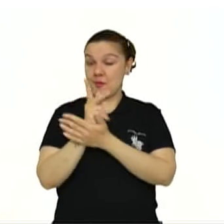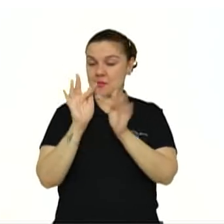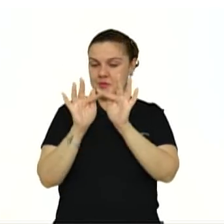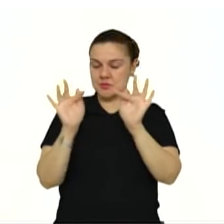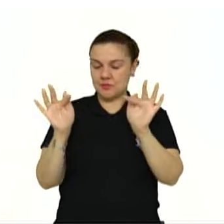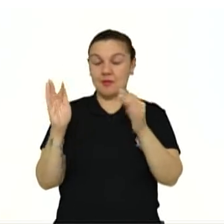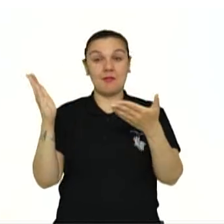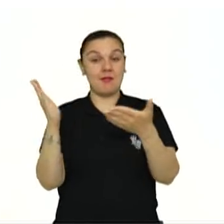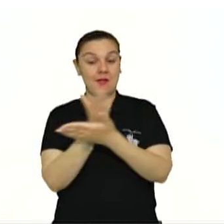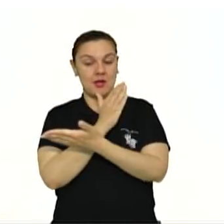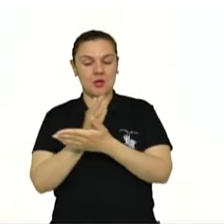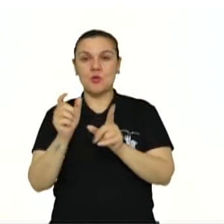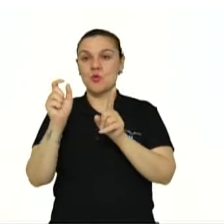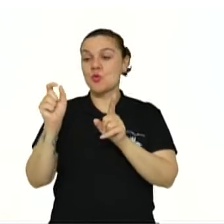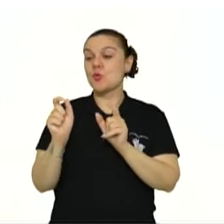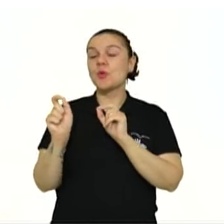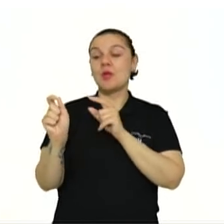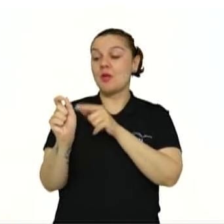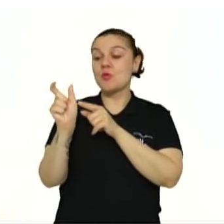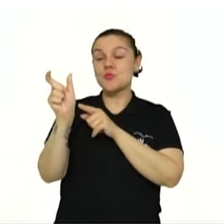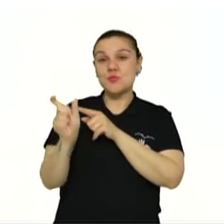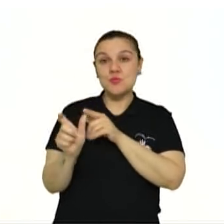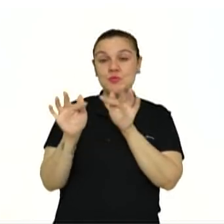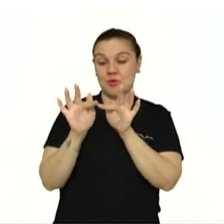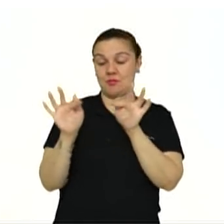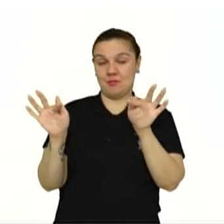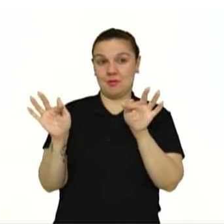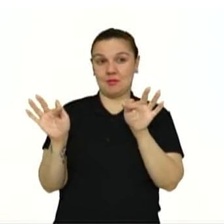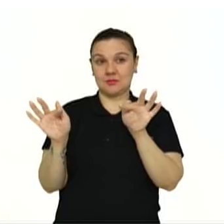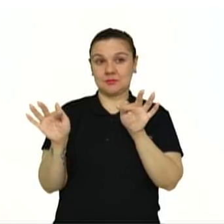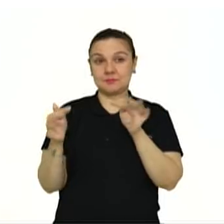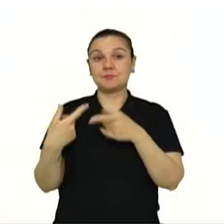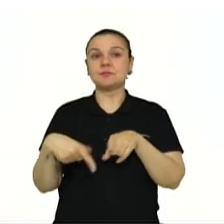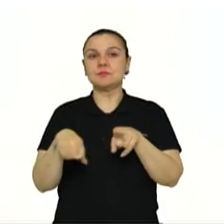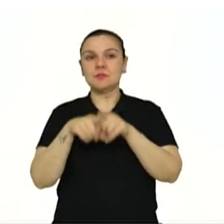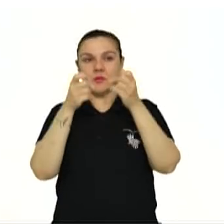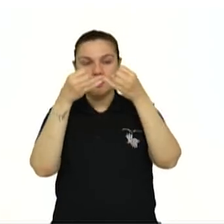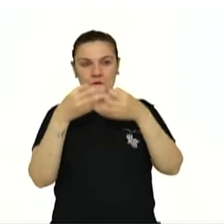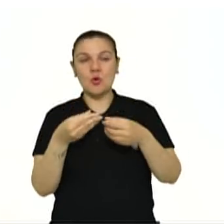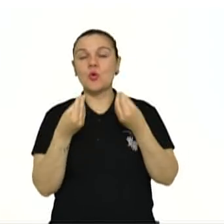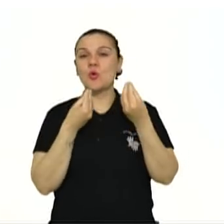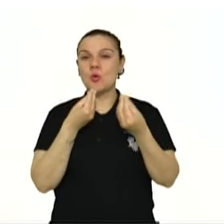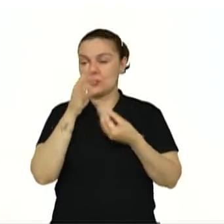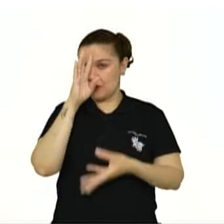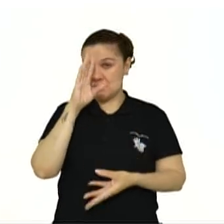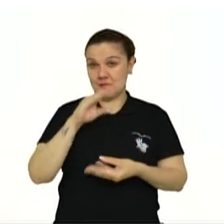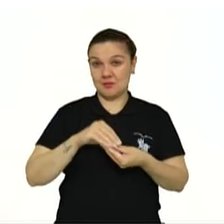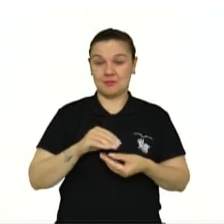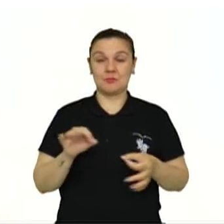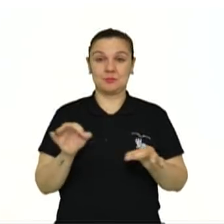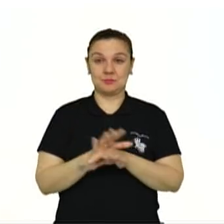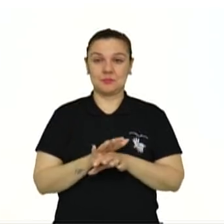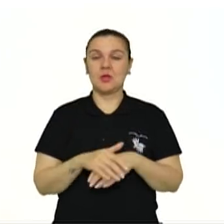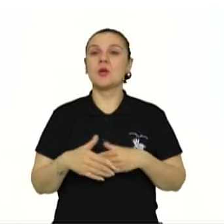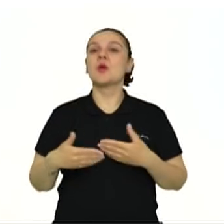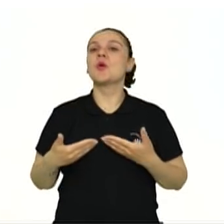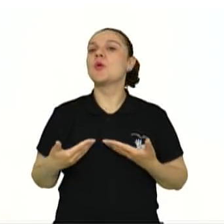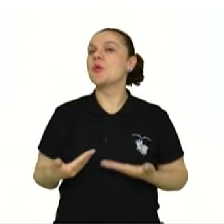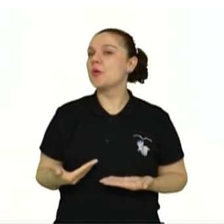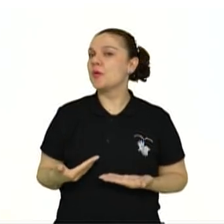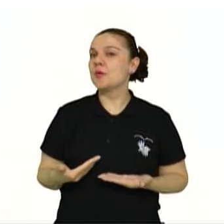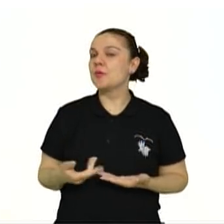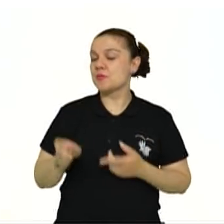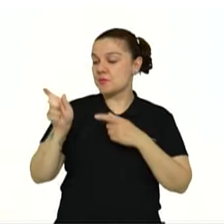frase, classifique o sujeito desta frase, tá? E explique como você chegou a essa conclusão. Então, qual é o tipo